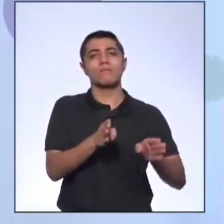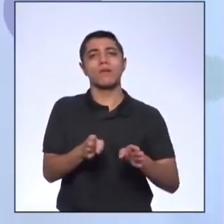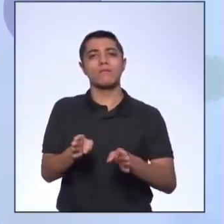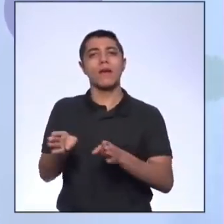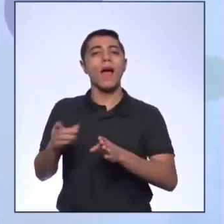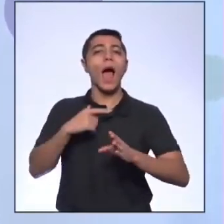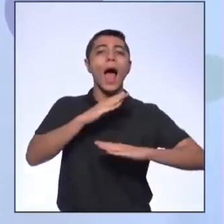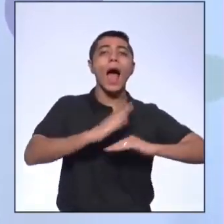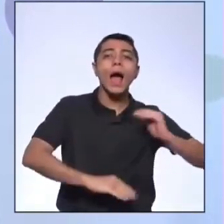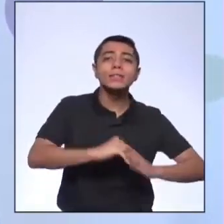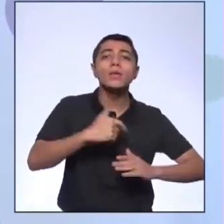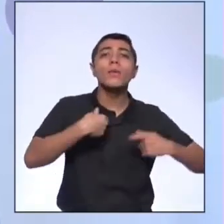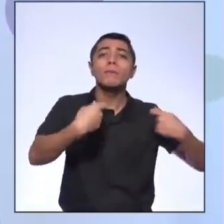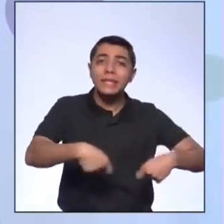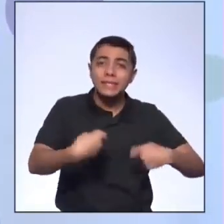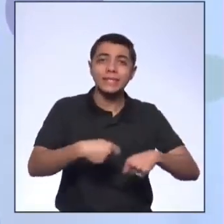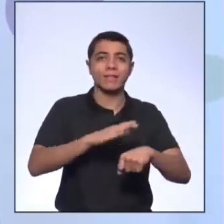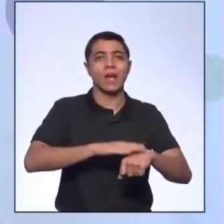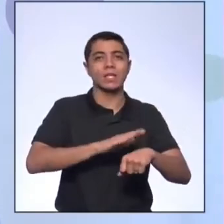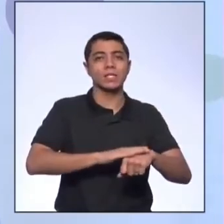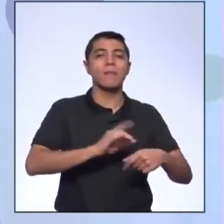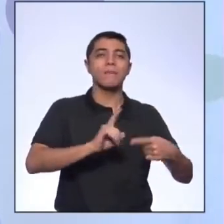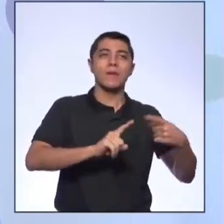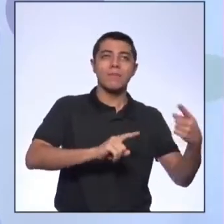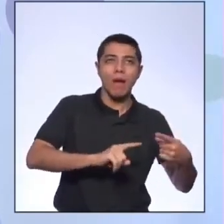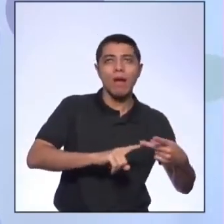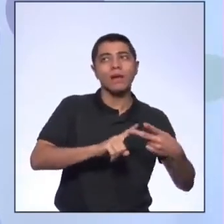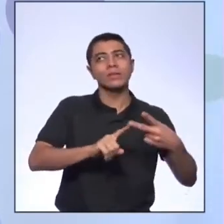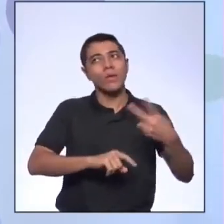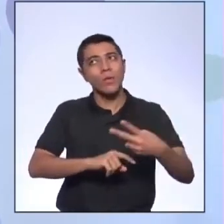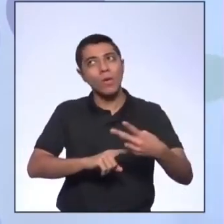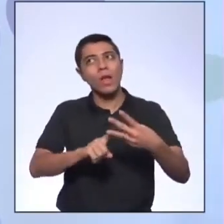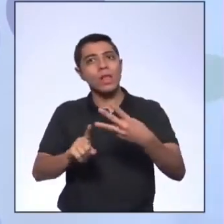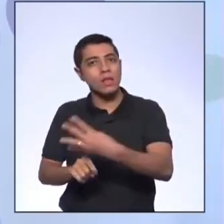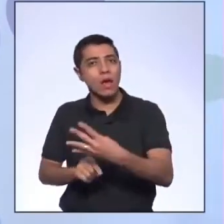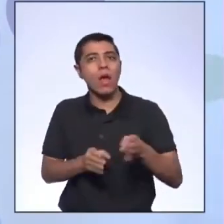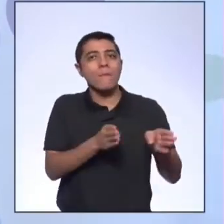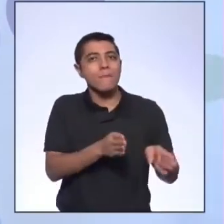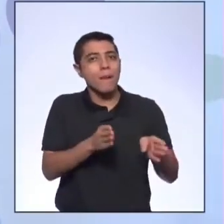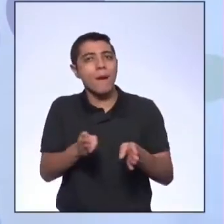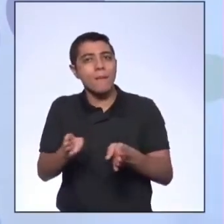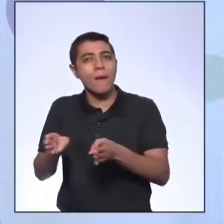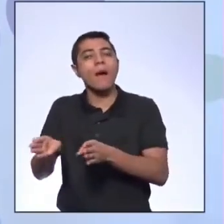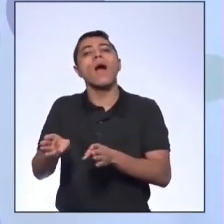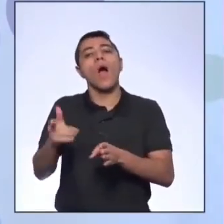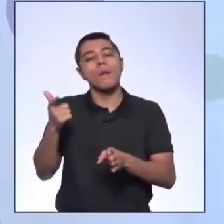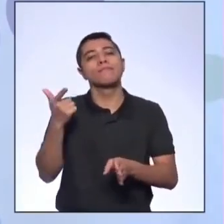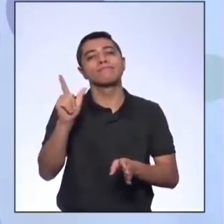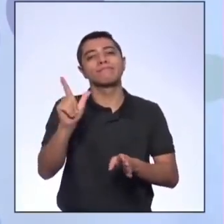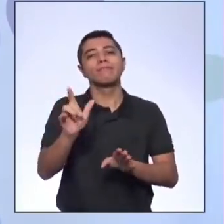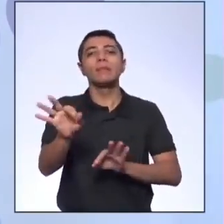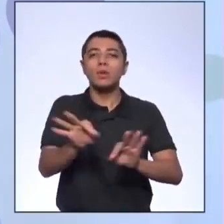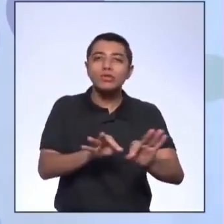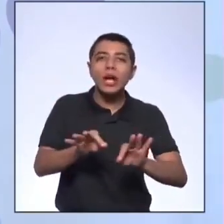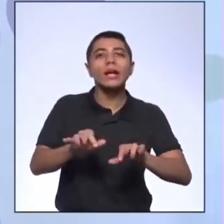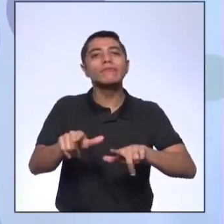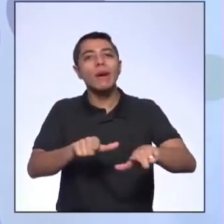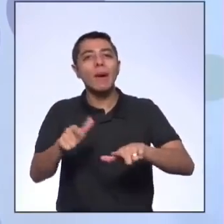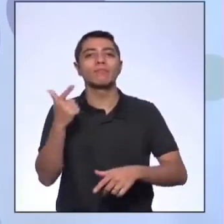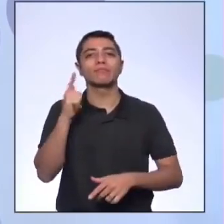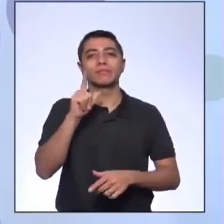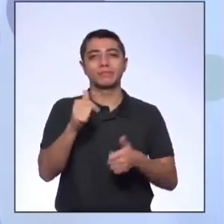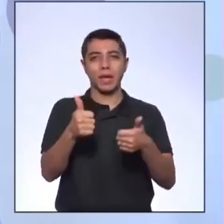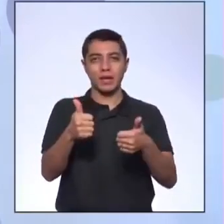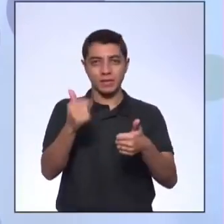eu devo tomar para que eu possa, então, realizar bem o meu trabalho ou o meu projeto. Tá? Então, a partir desse conceito de